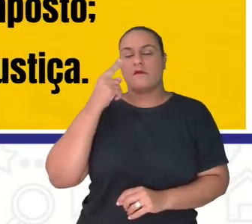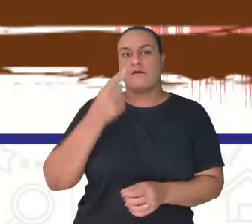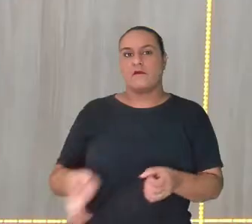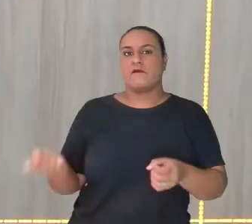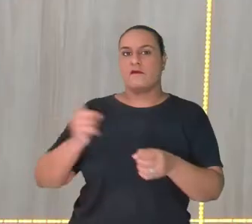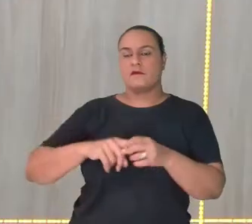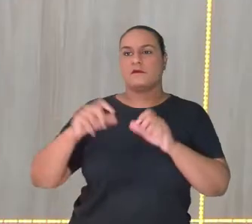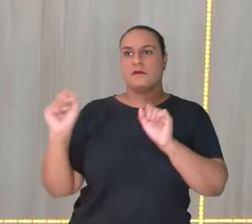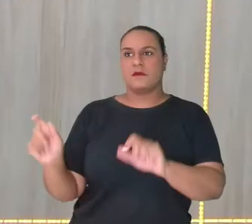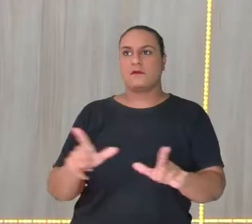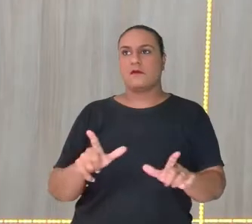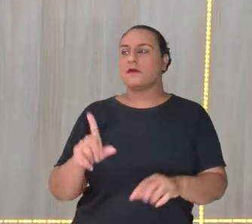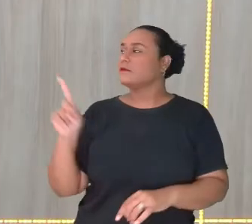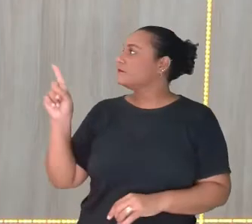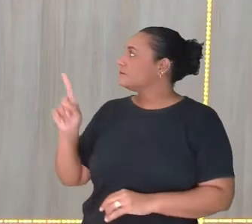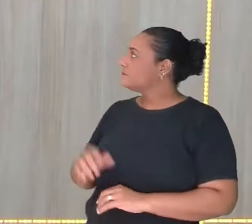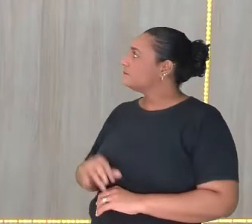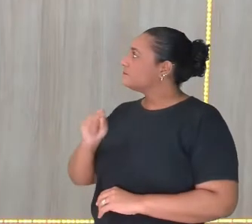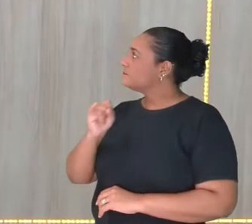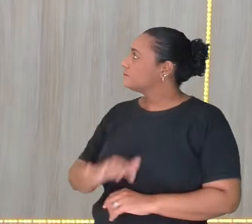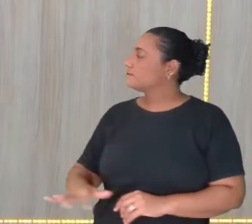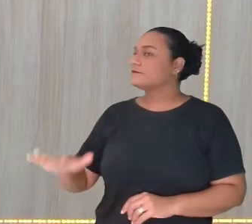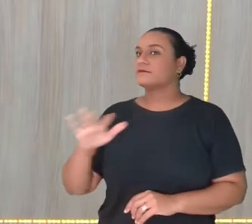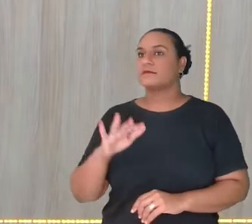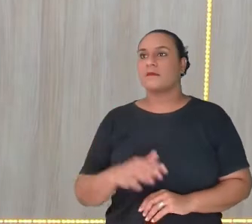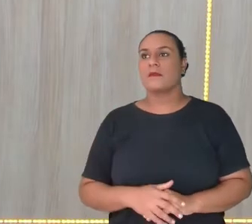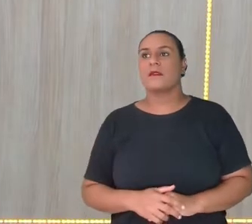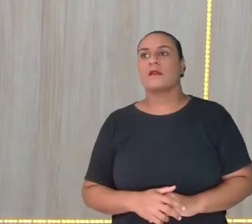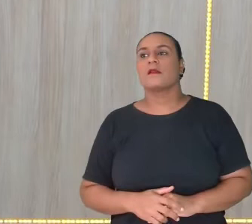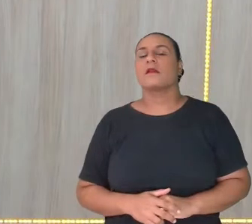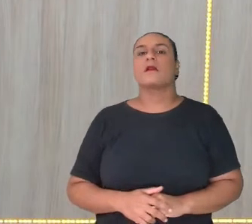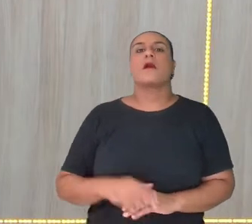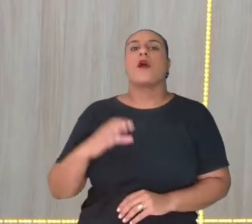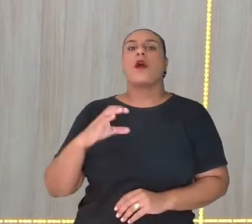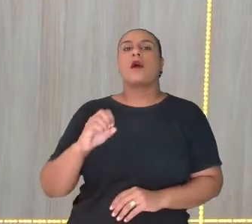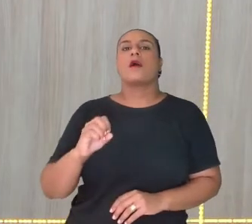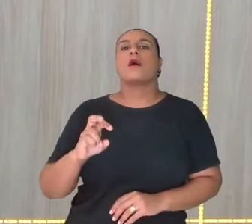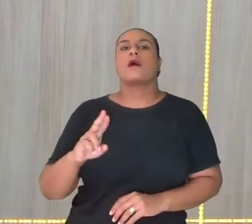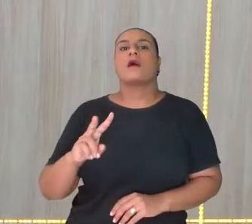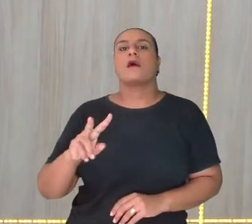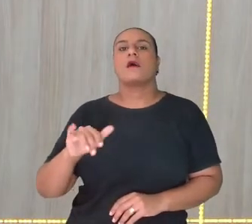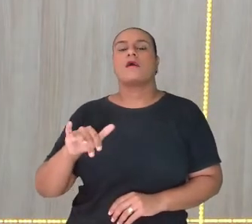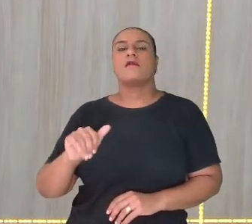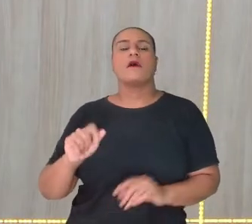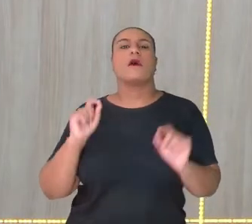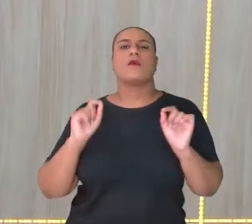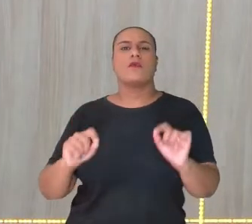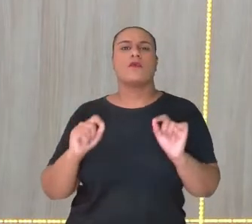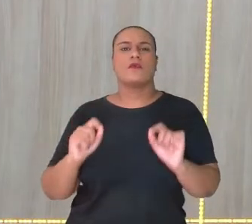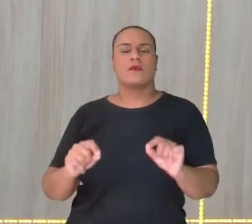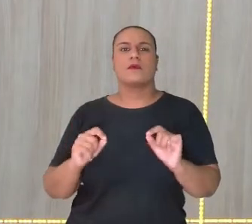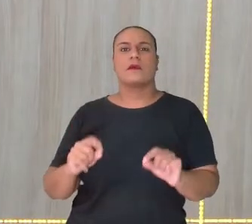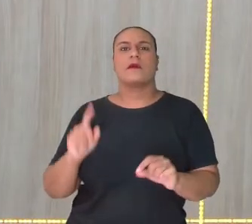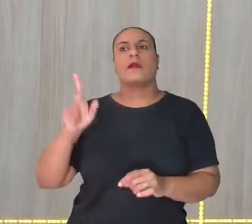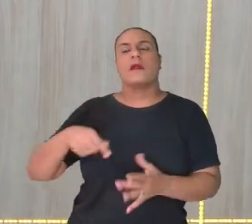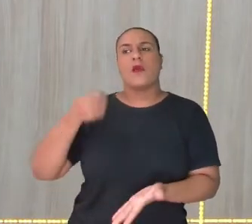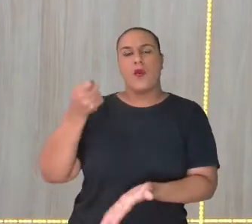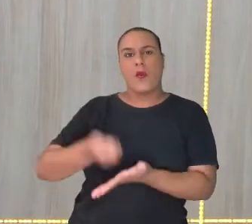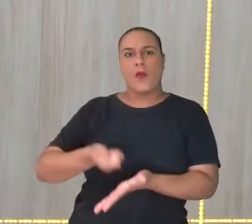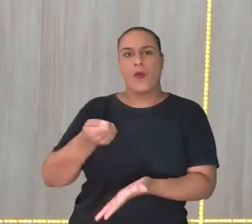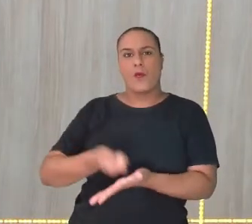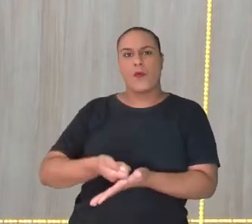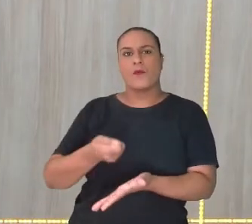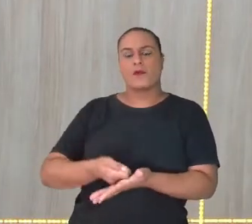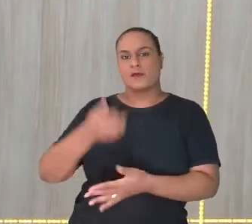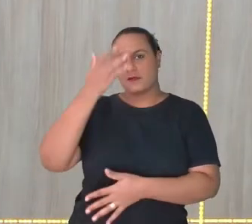imagem do começo aqui do feudo. Então, o que era a corveia? A corveia era a obrigação que